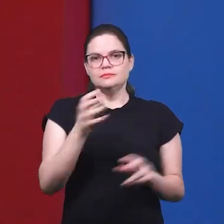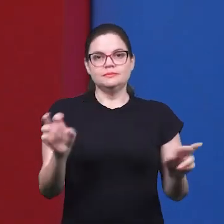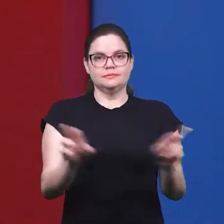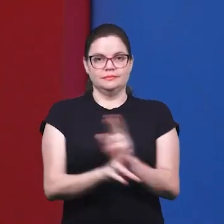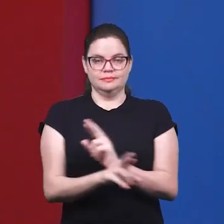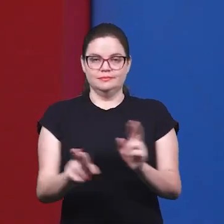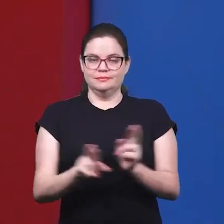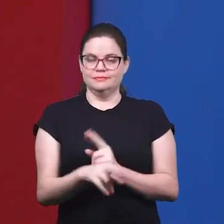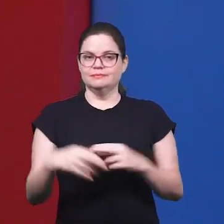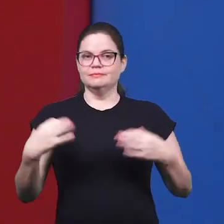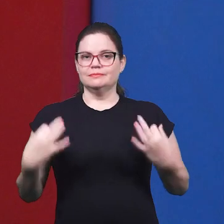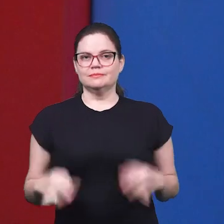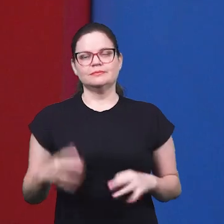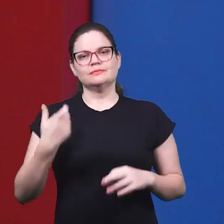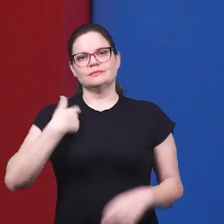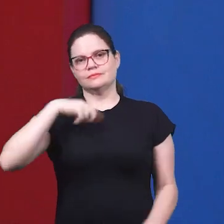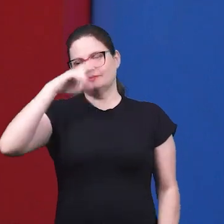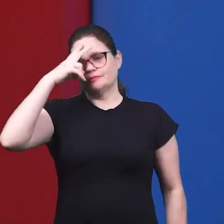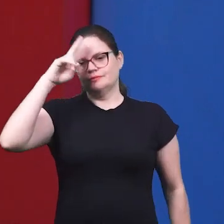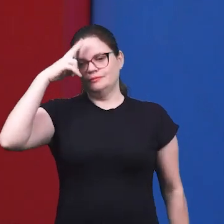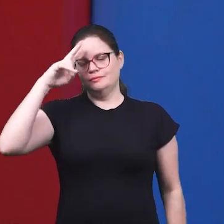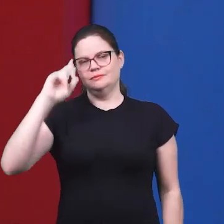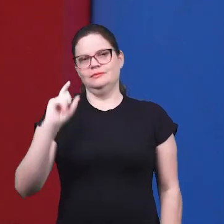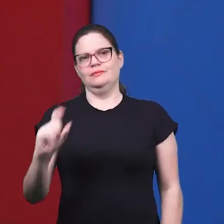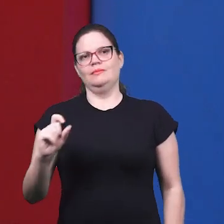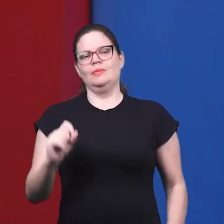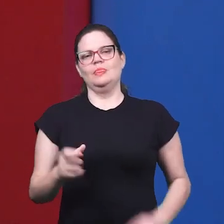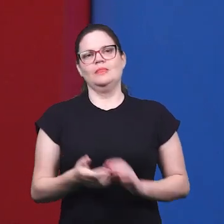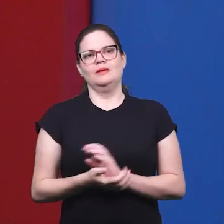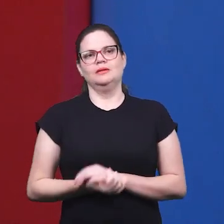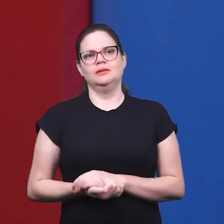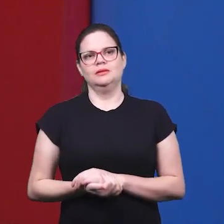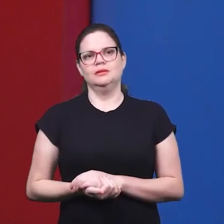né? Eu me lembro,